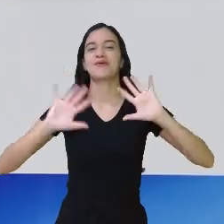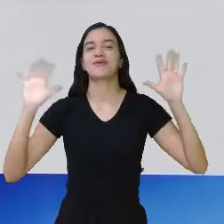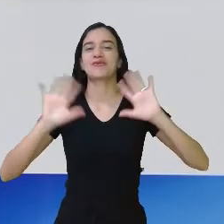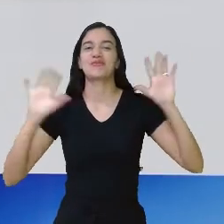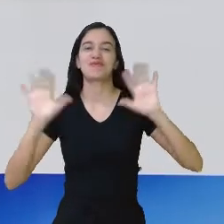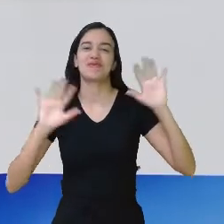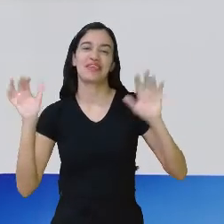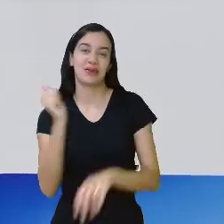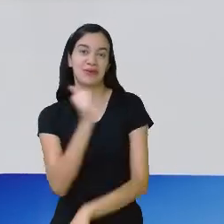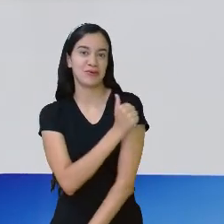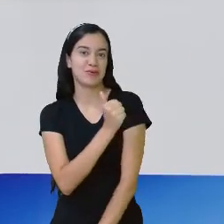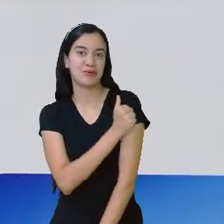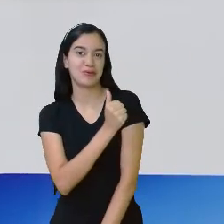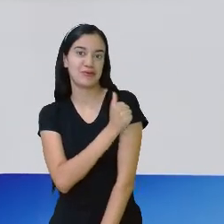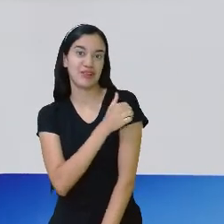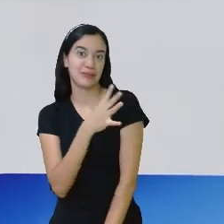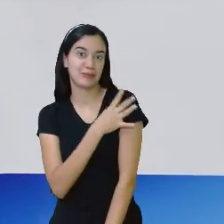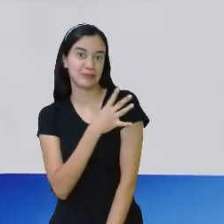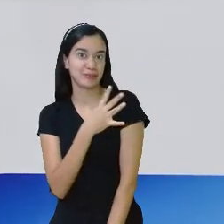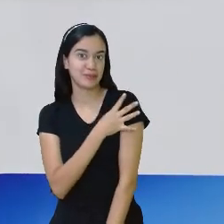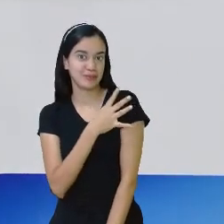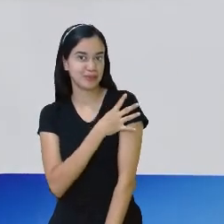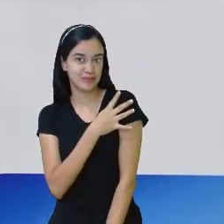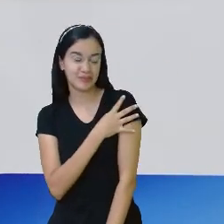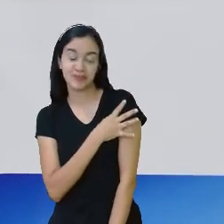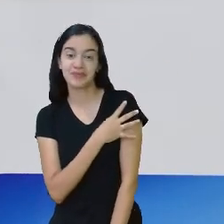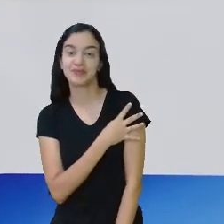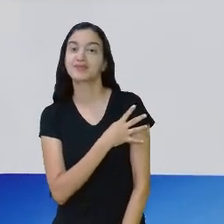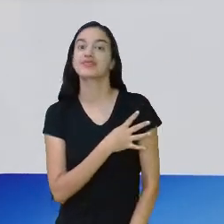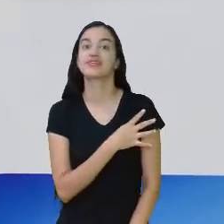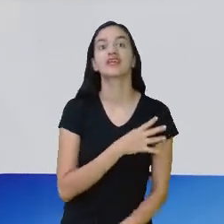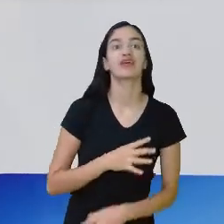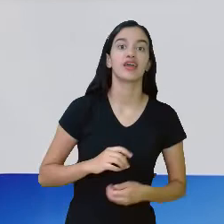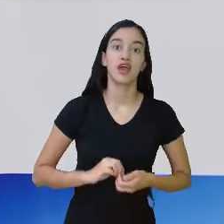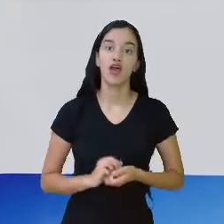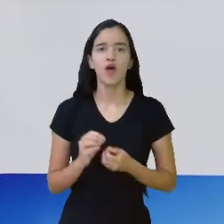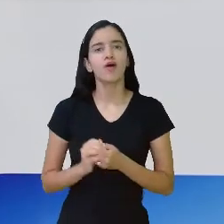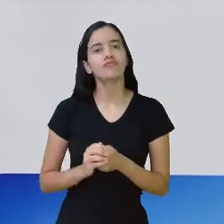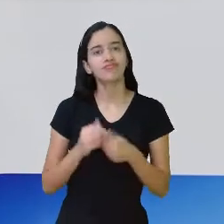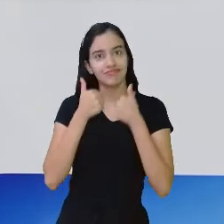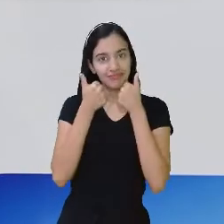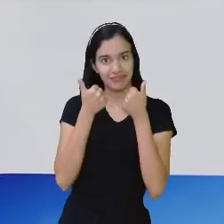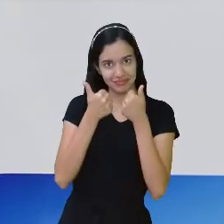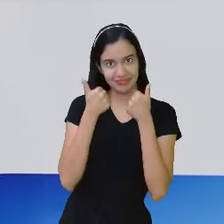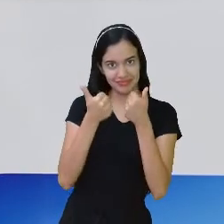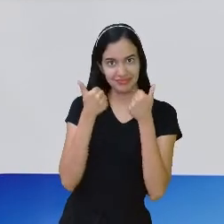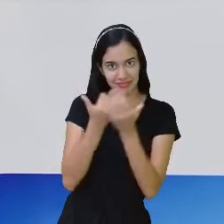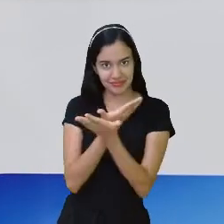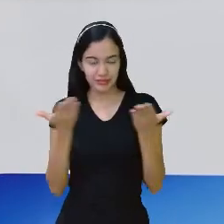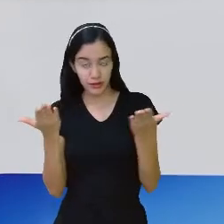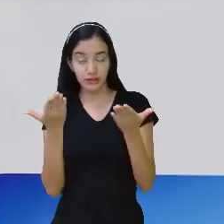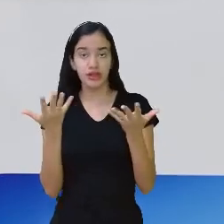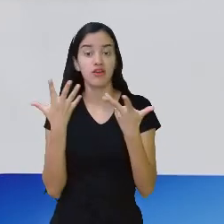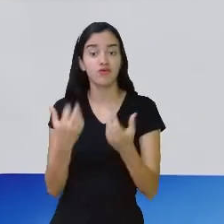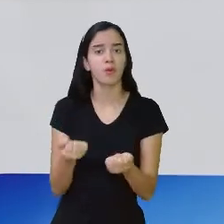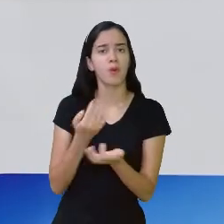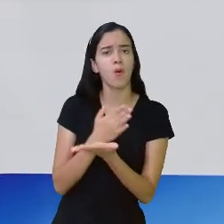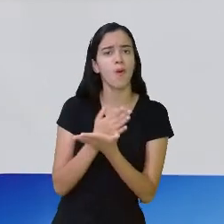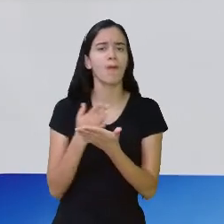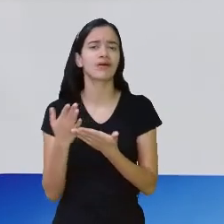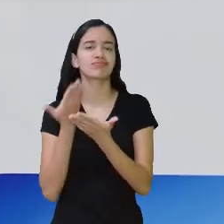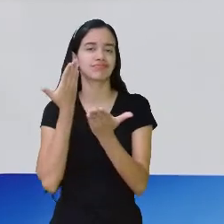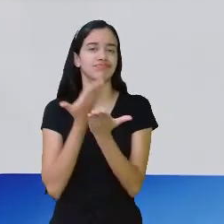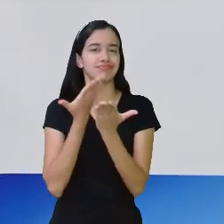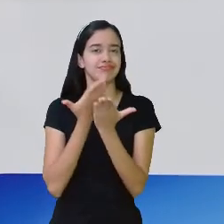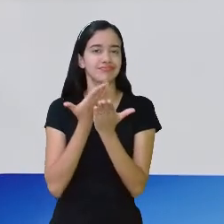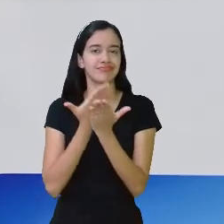Olá, estudantes do quarto ano e das turmas de aceleração. Como vocês estão? Tudo bem? Vamos começar mais